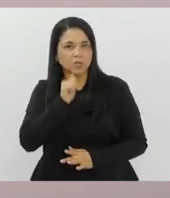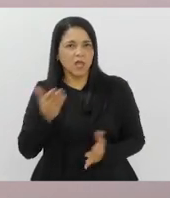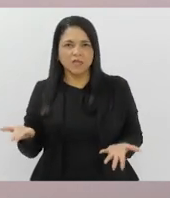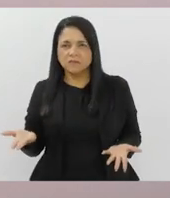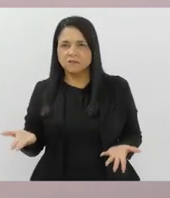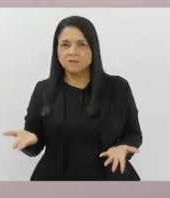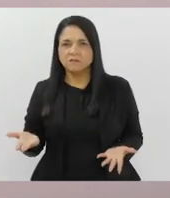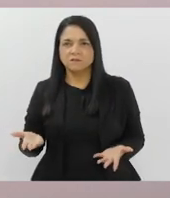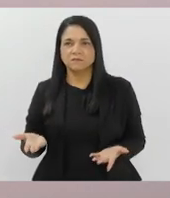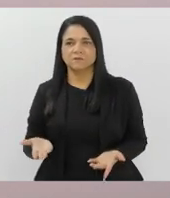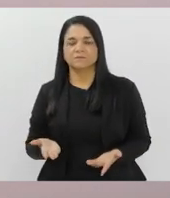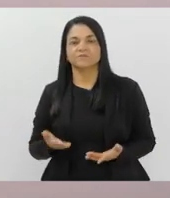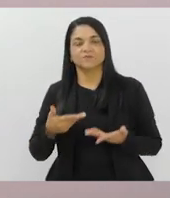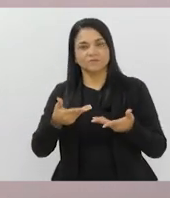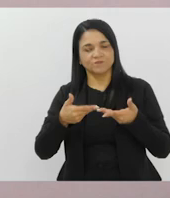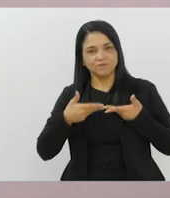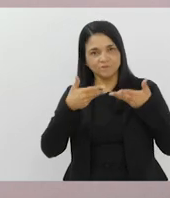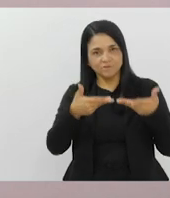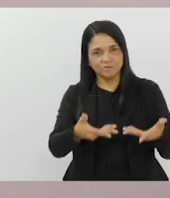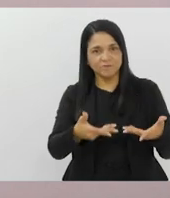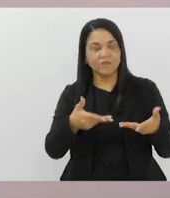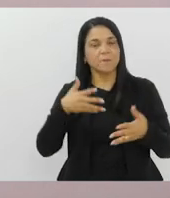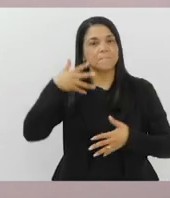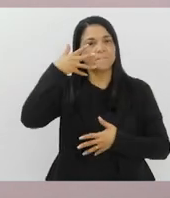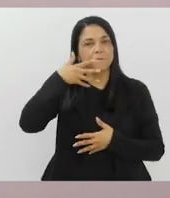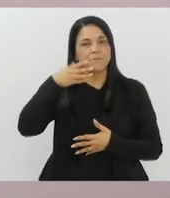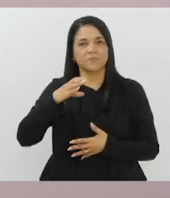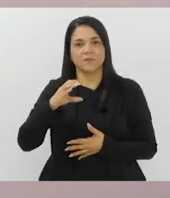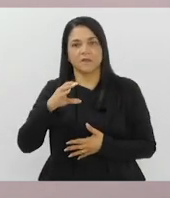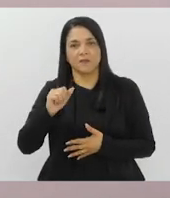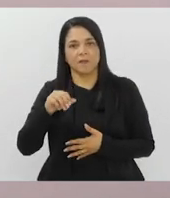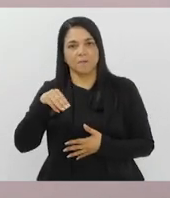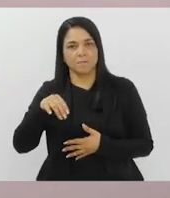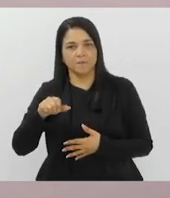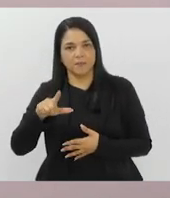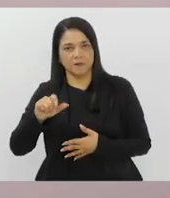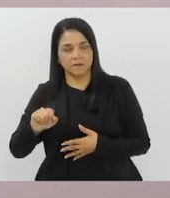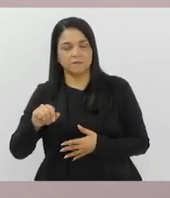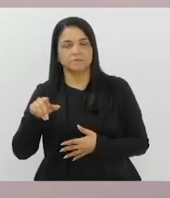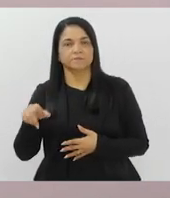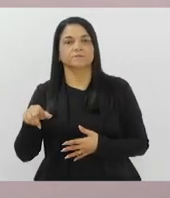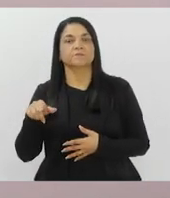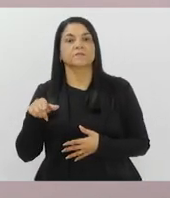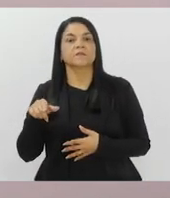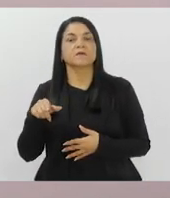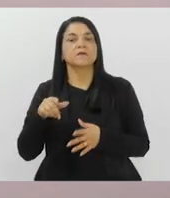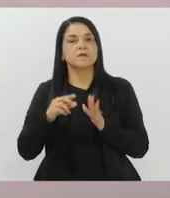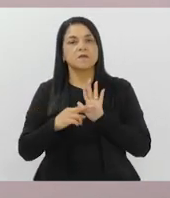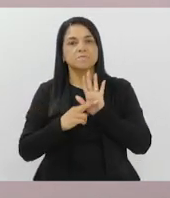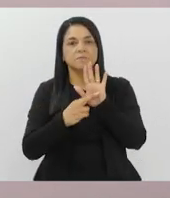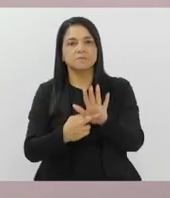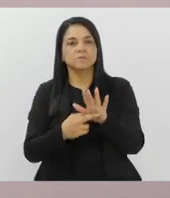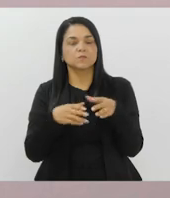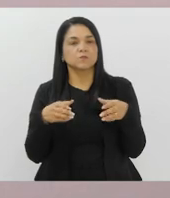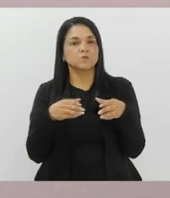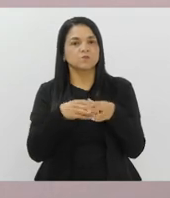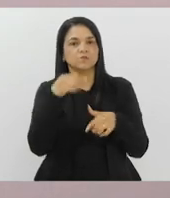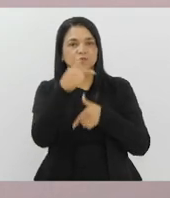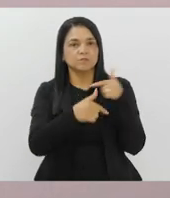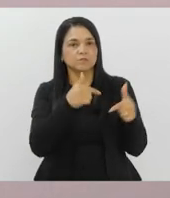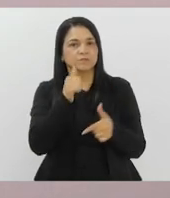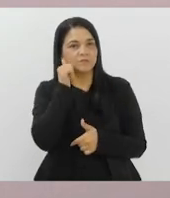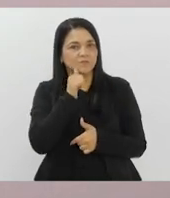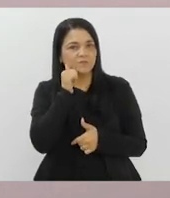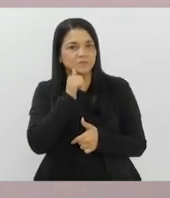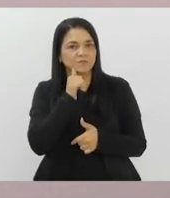Bom, convido agora para fazer o uso da fala a senhora Camila Baldanzi, que é representante do Grupo de Trabalho de Meninas